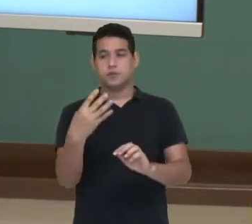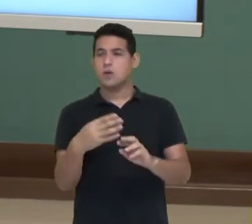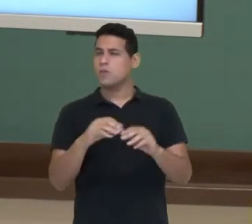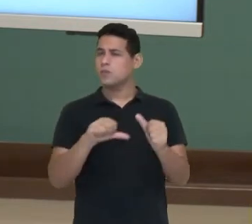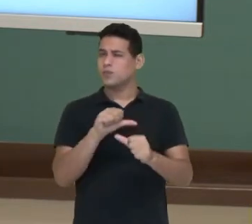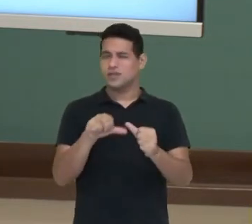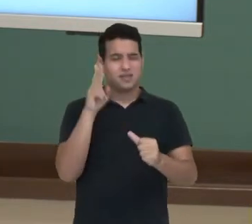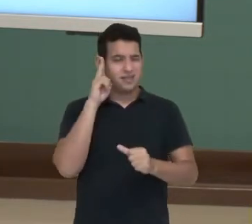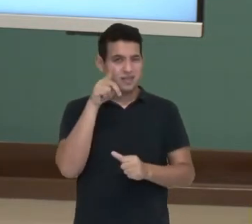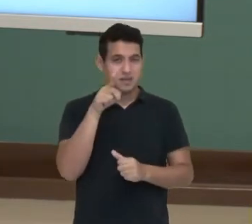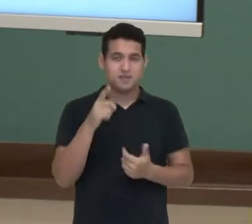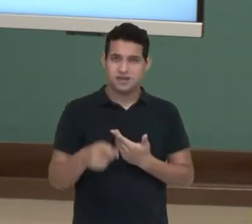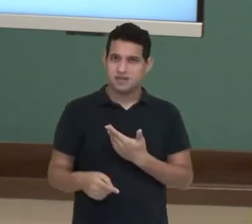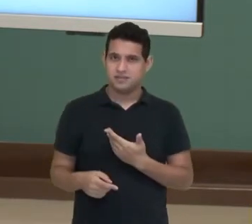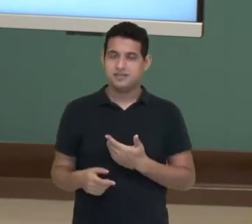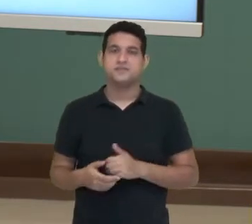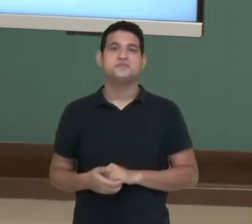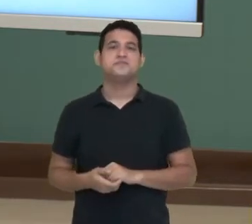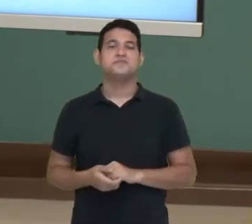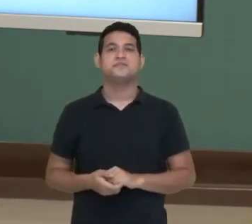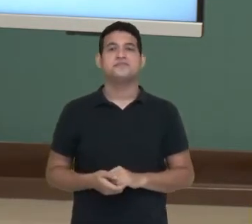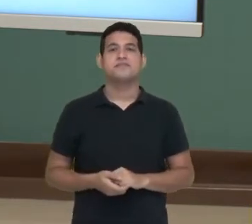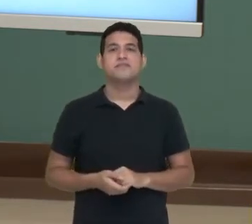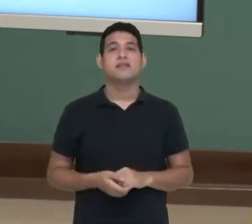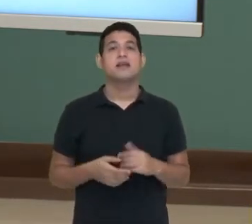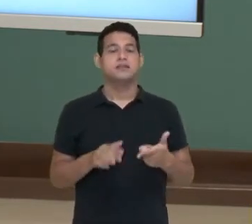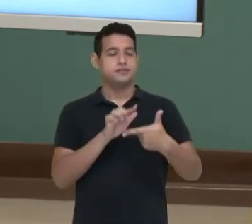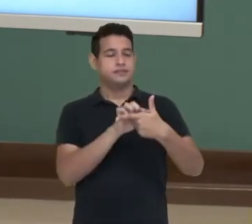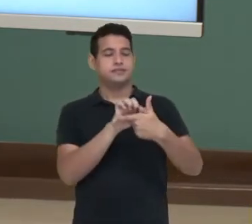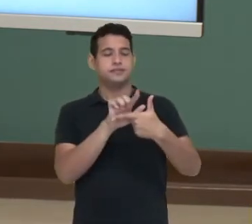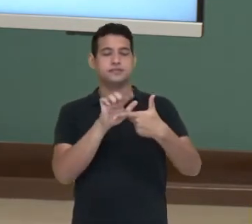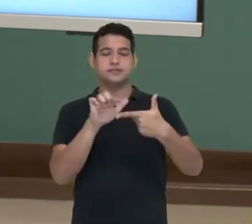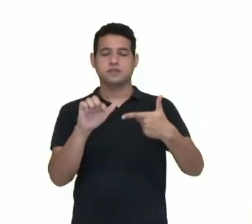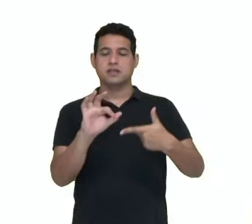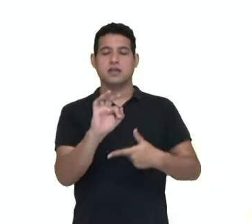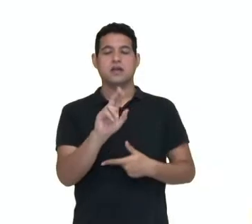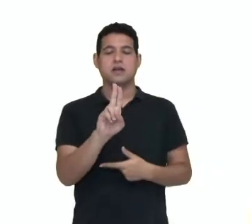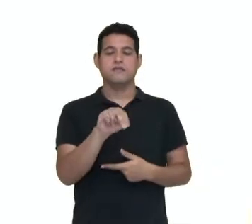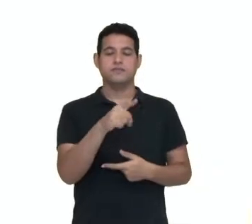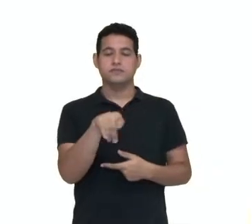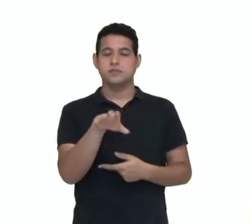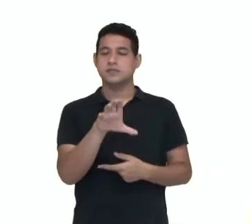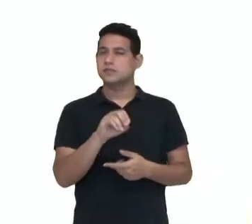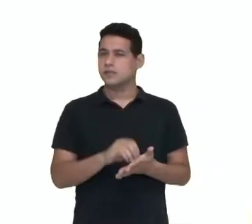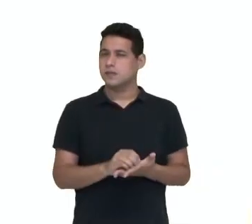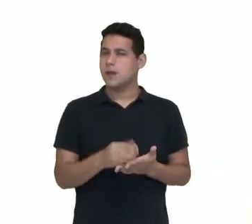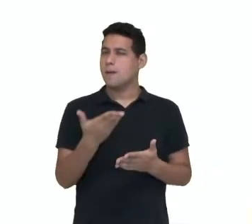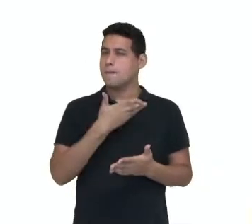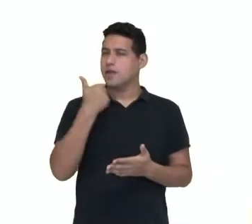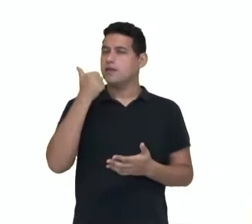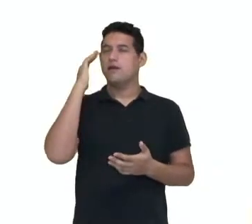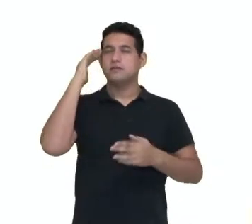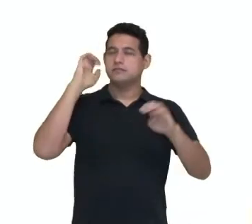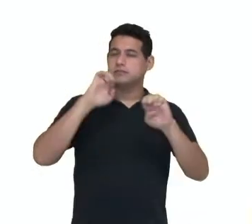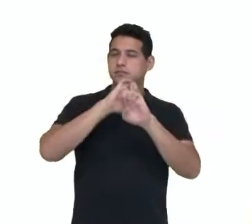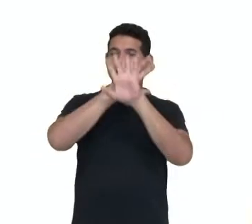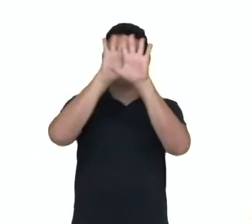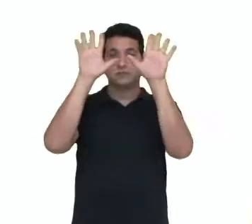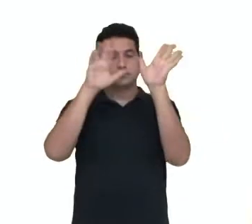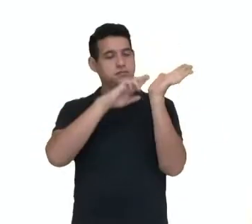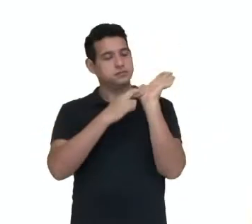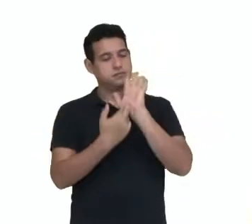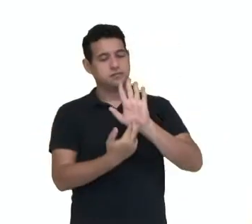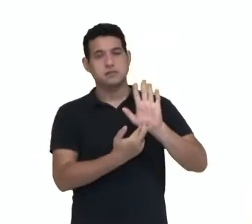uma lembrada? Deu? Gráfico da função afim. Para melhor entender o significado de uma